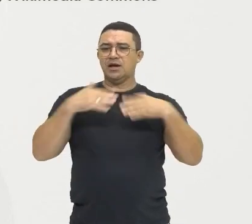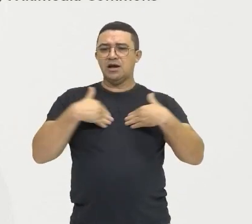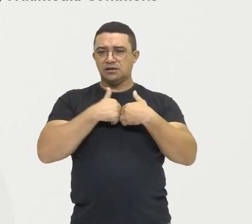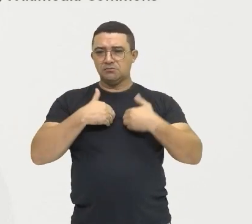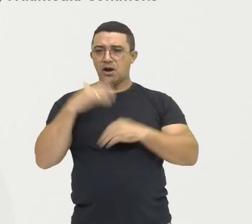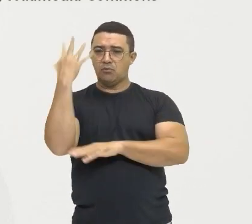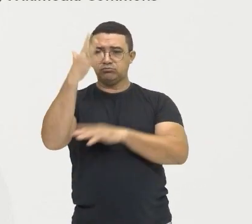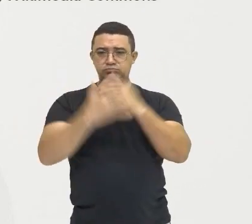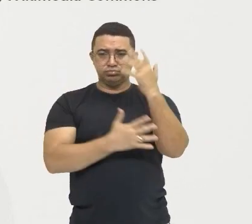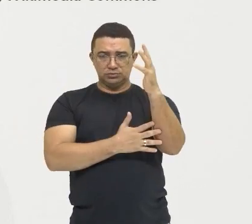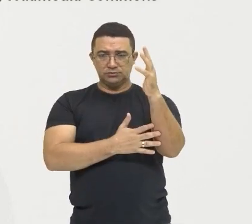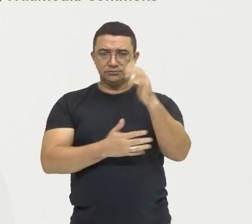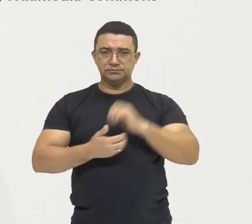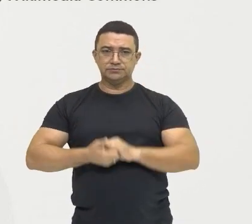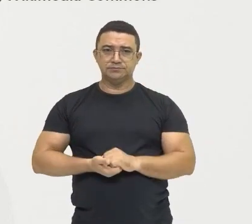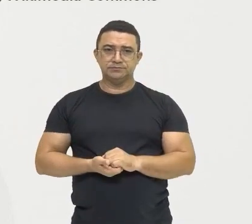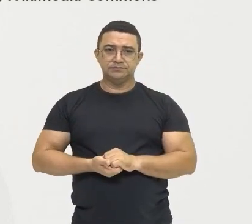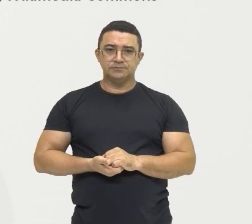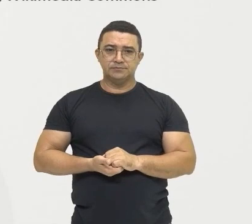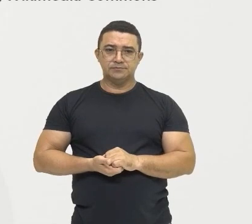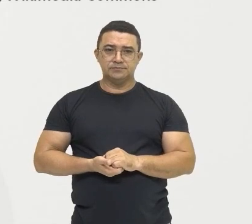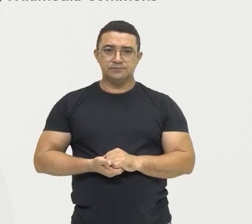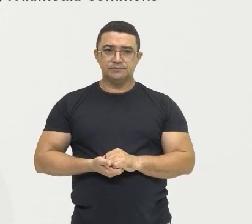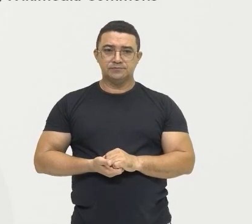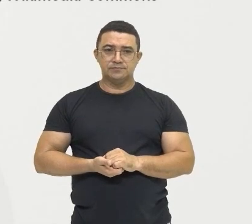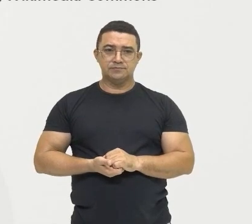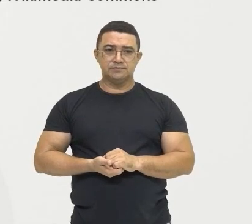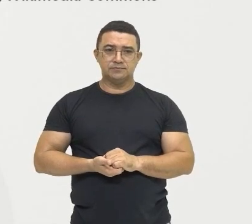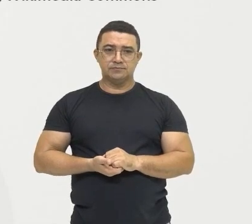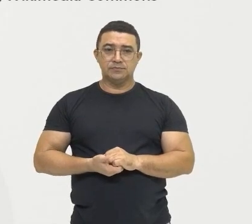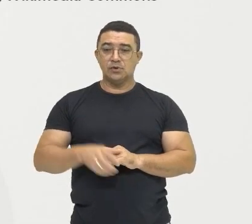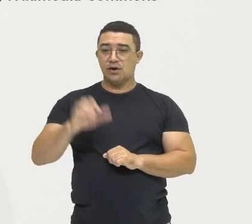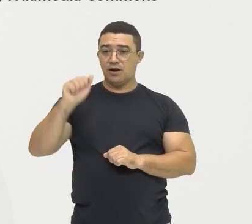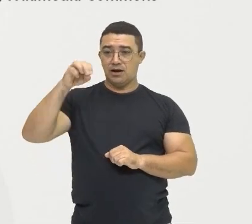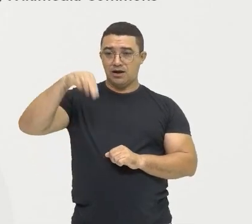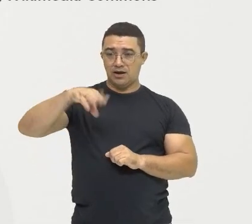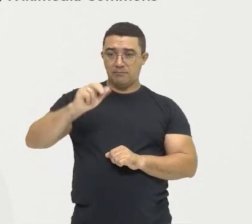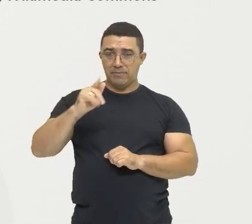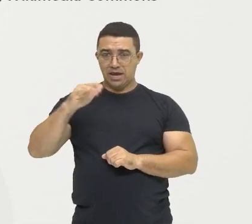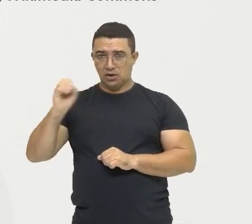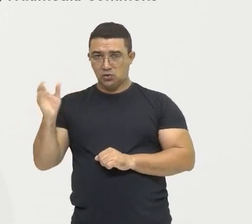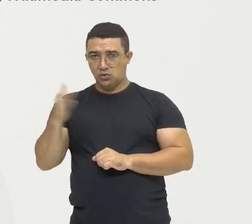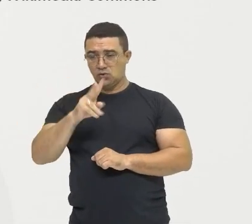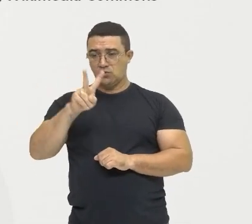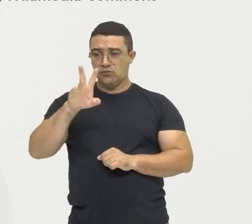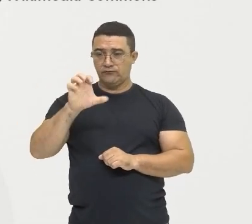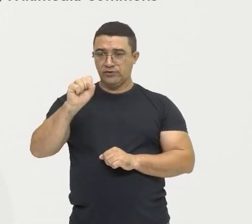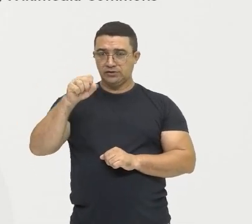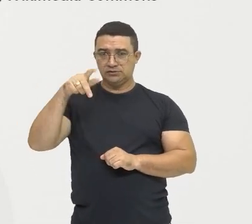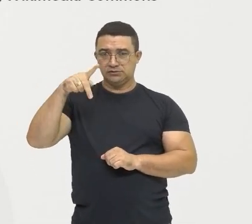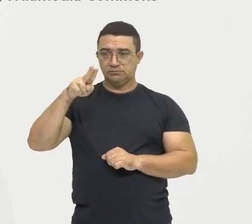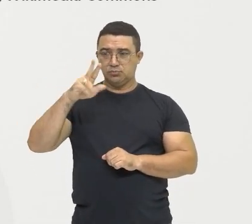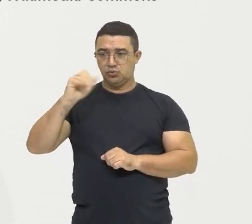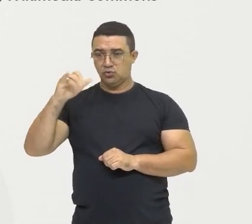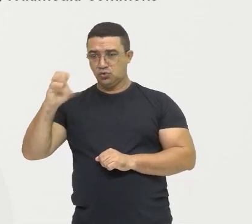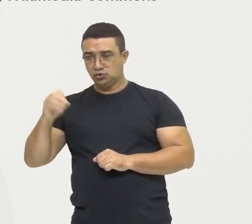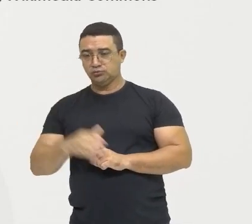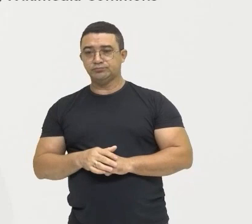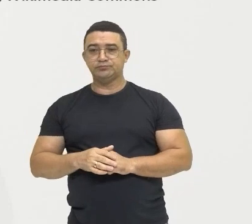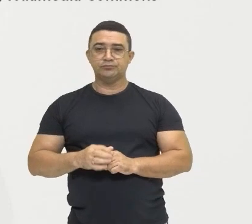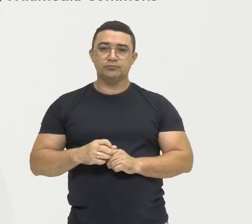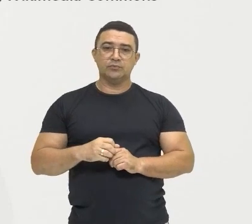Voltando a essa aqui, então, para entendermos, Américo Vespúcio, né? Pero Vaz de